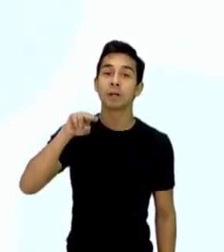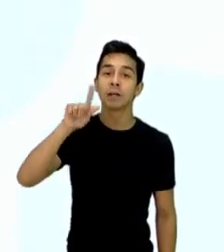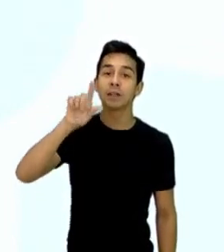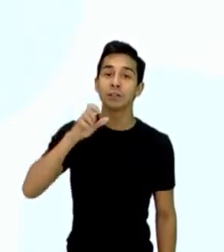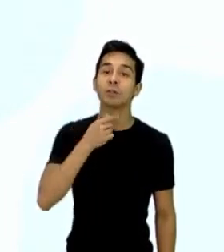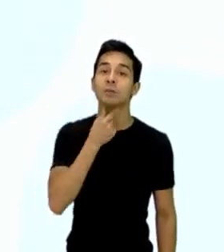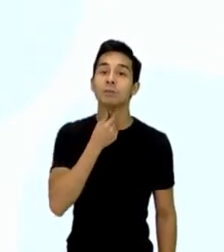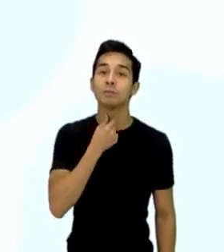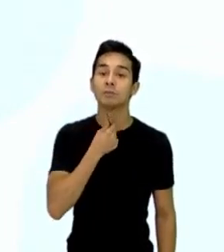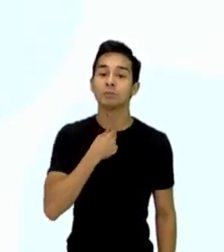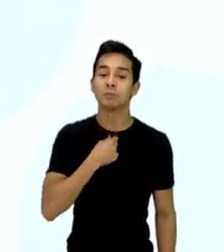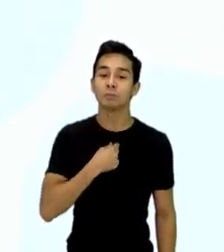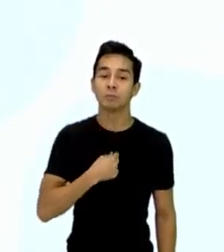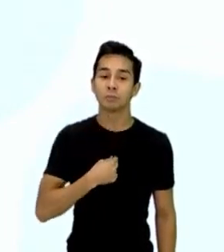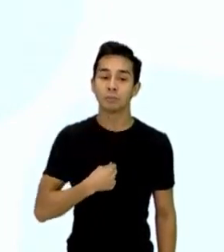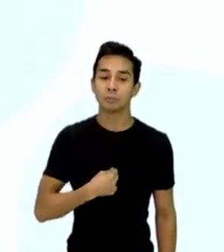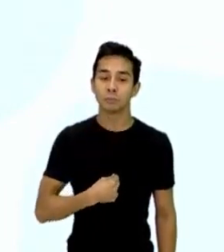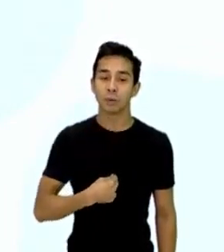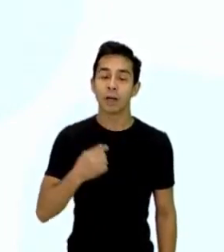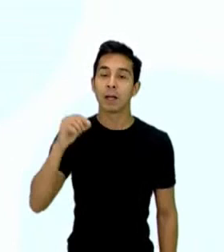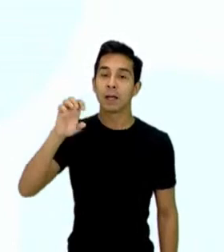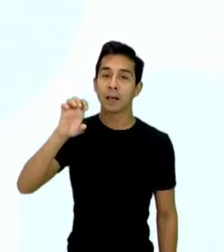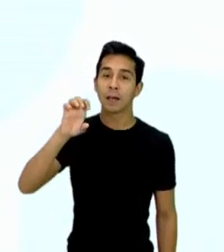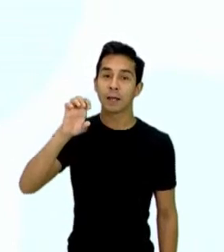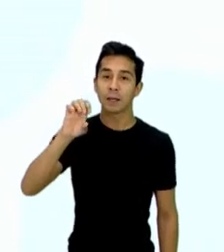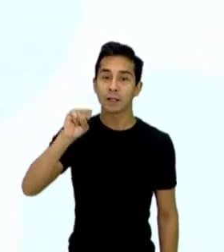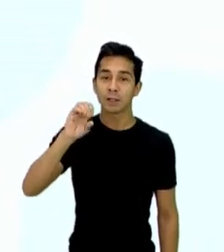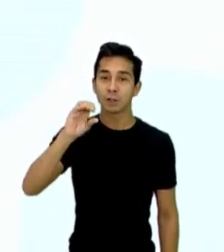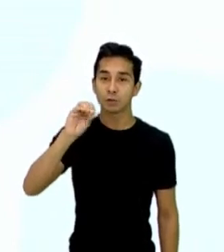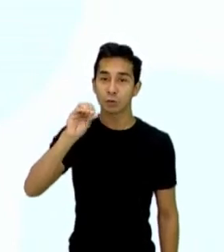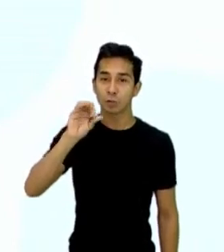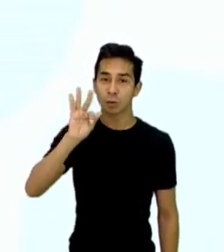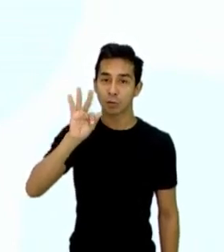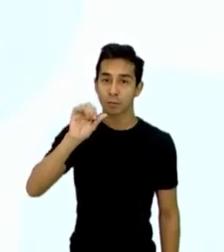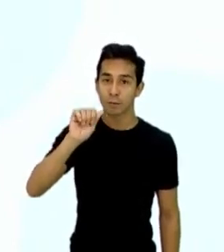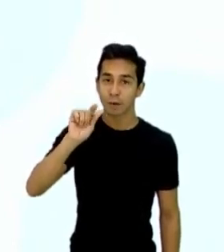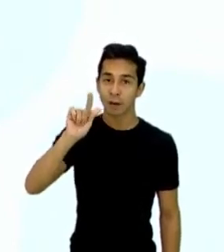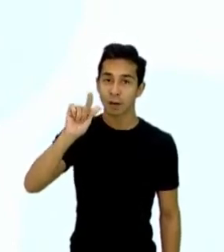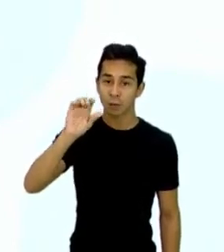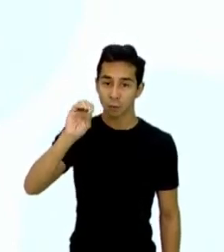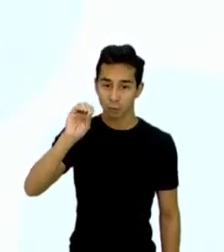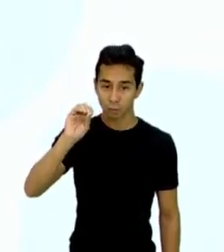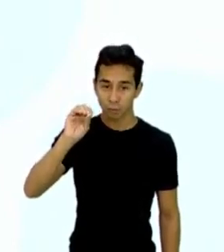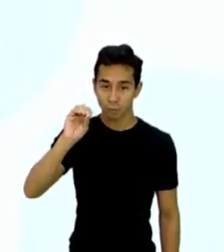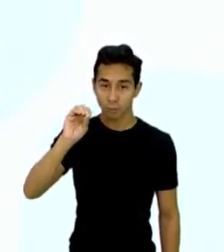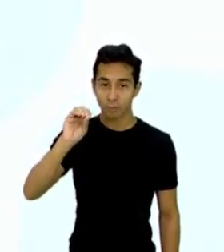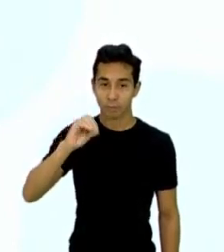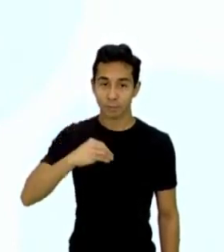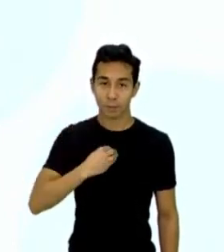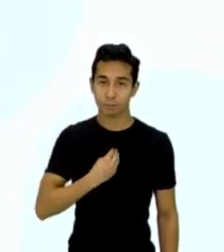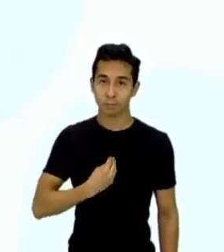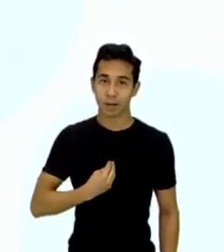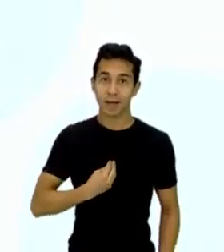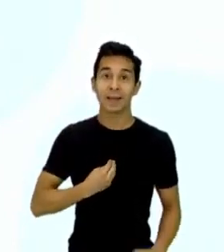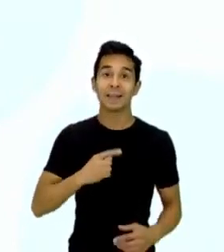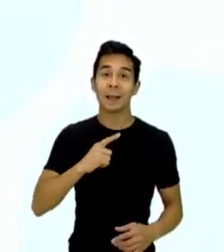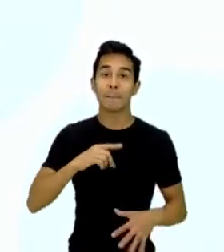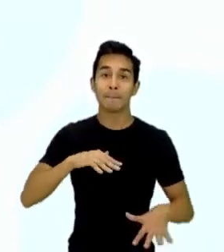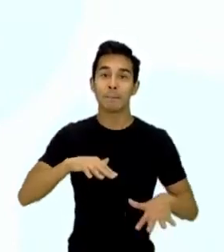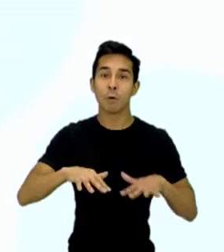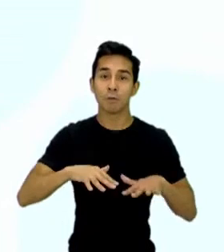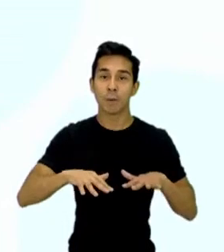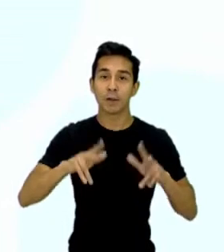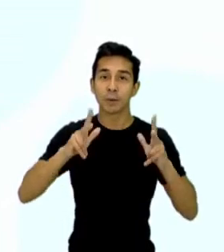No esôfago, ele vai sofrer aí os movimentos peristálticos, que é empurrar, imagina que é